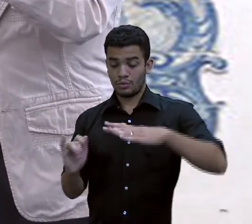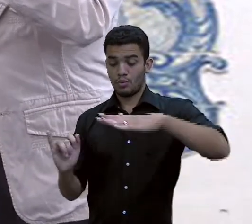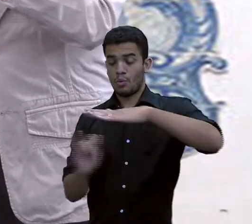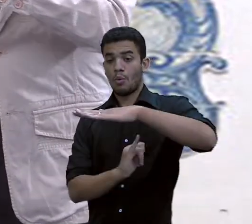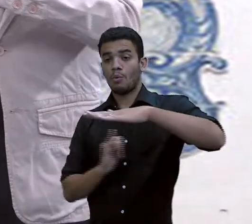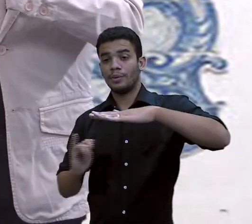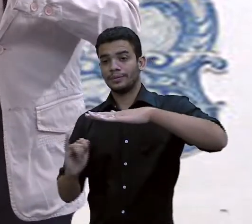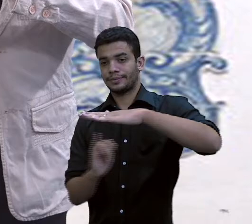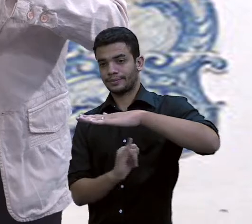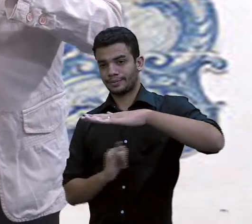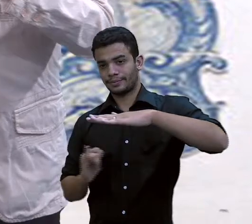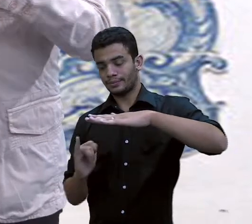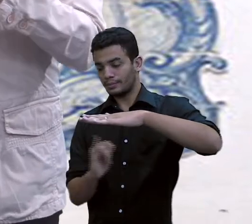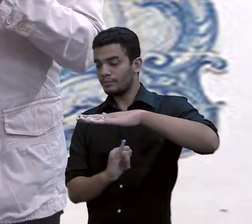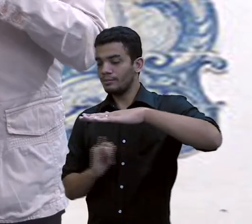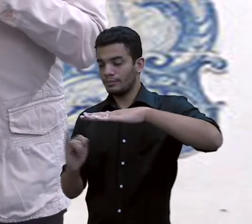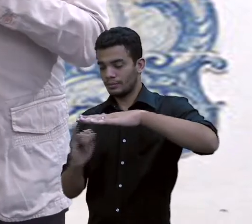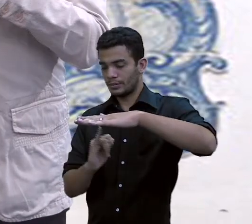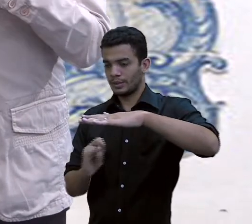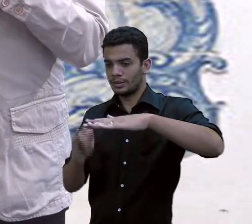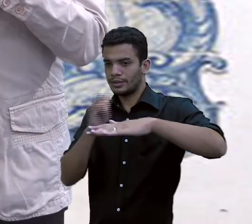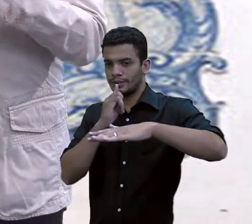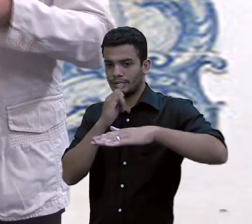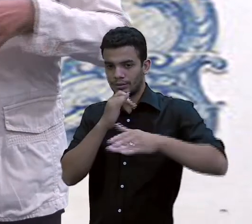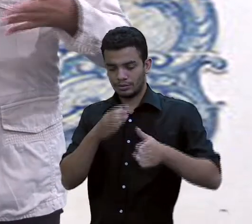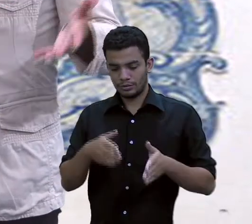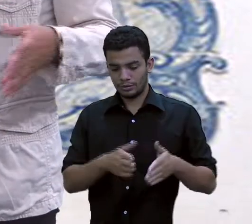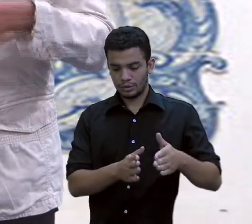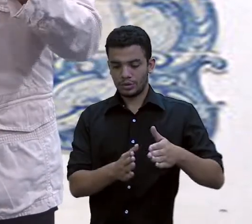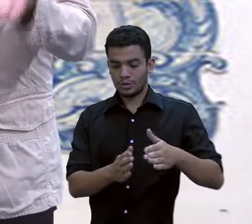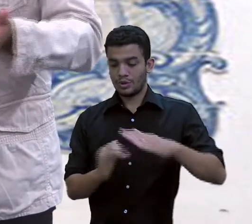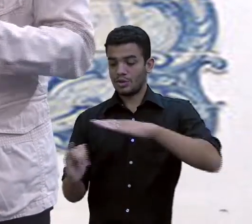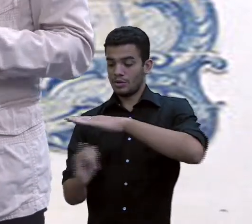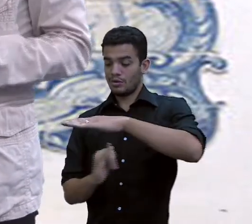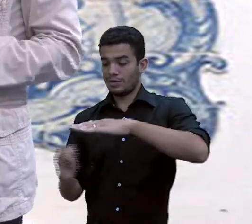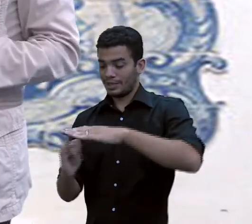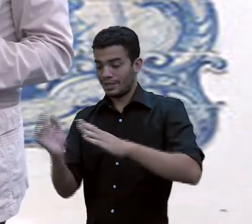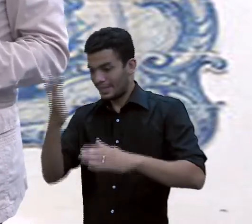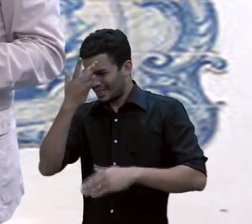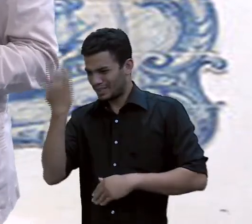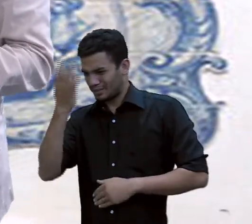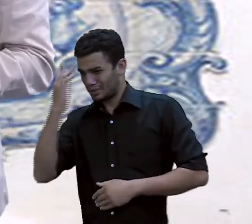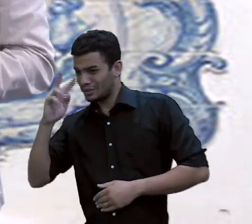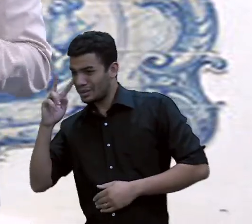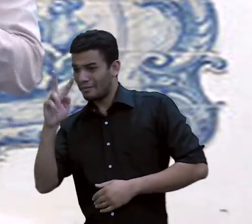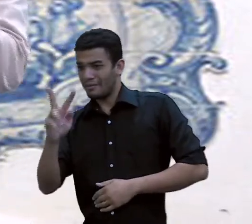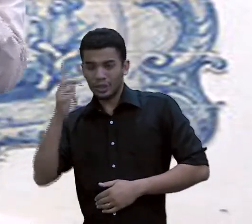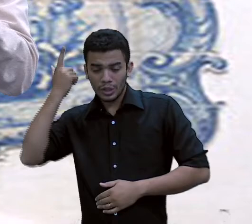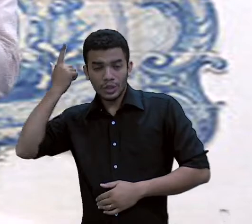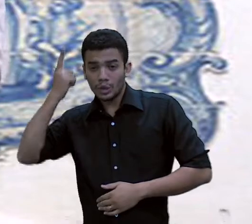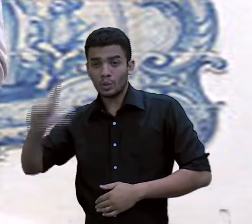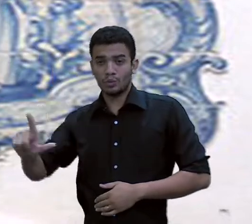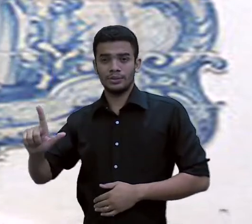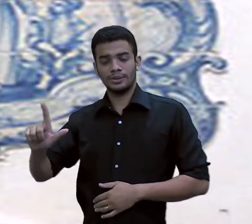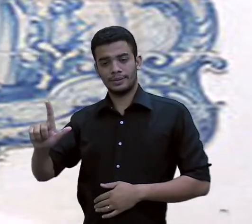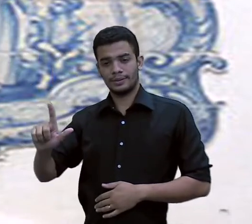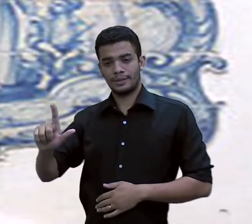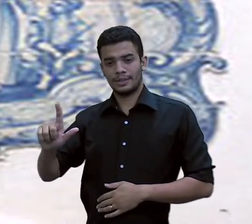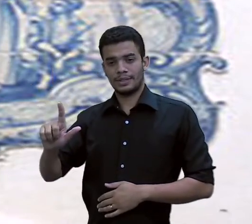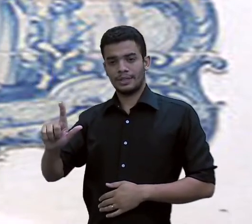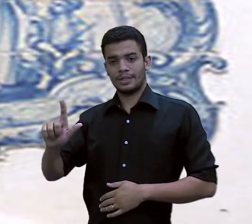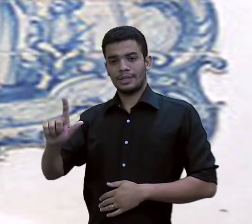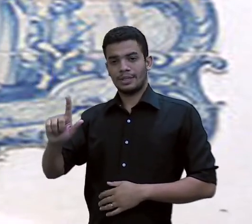tampava a visão do outro lado do rio, onde ficava e fica a cidade de Buenos Aires. Só depois,